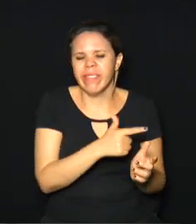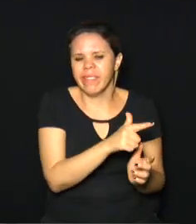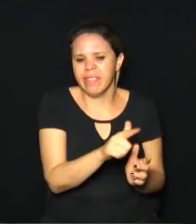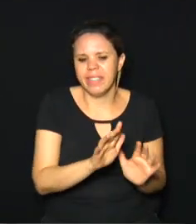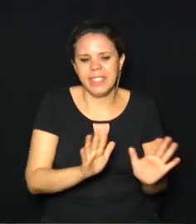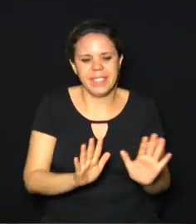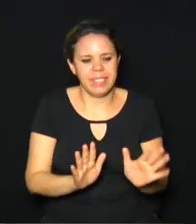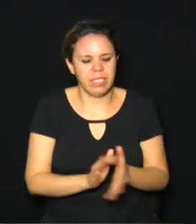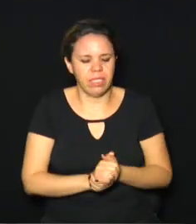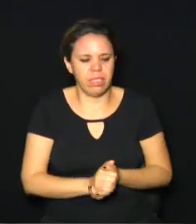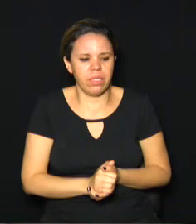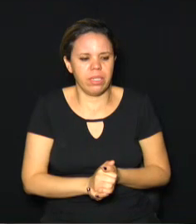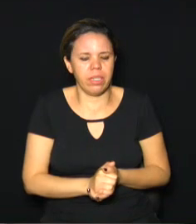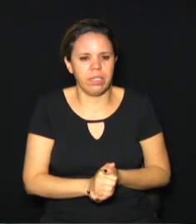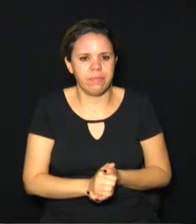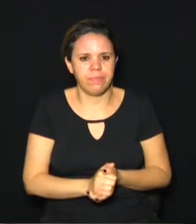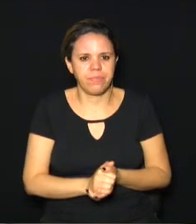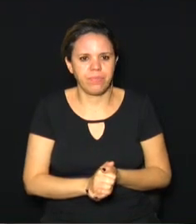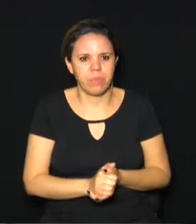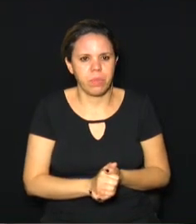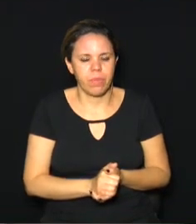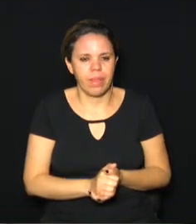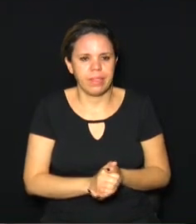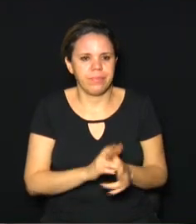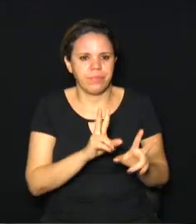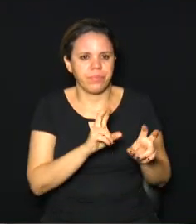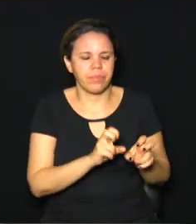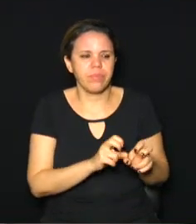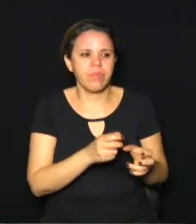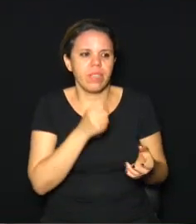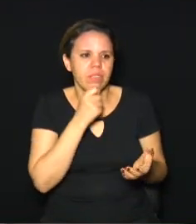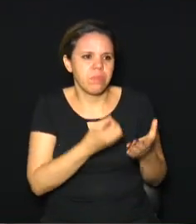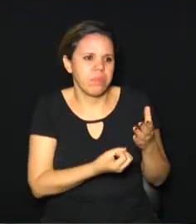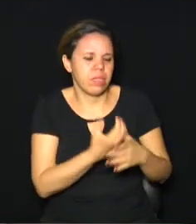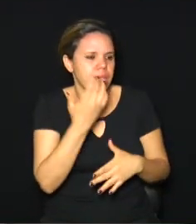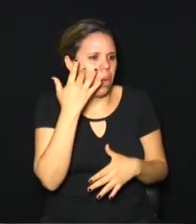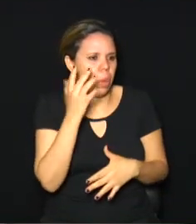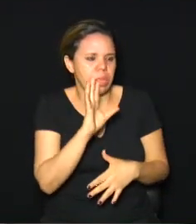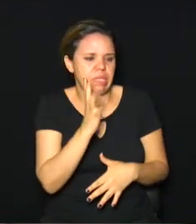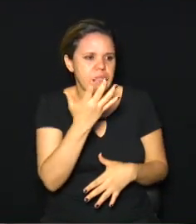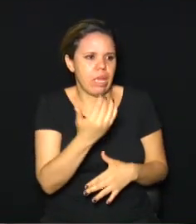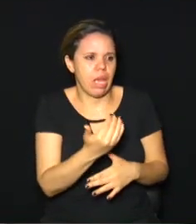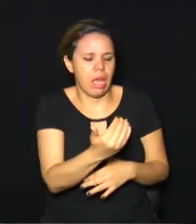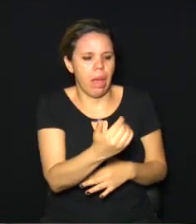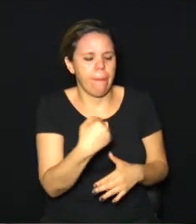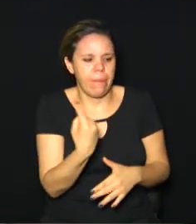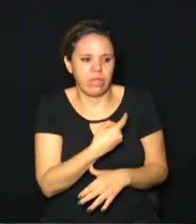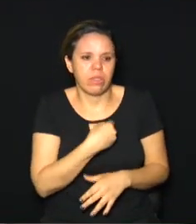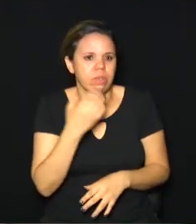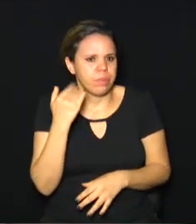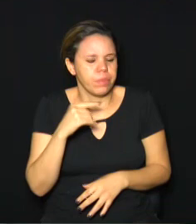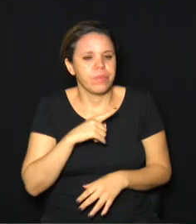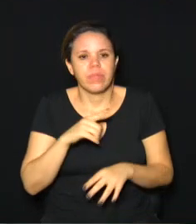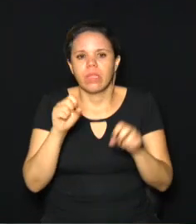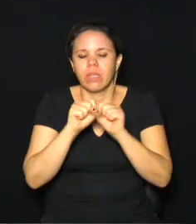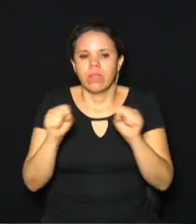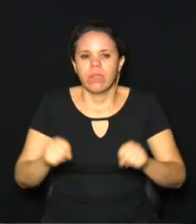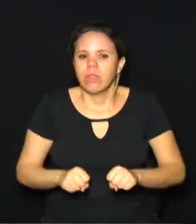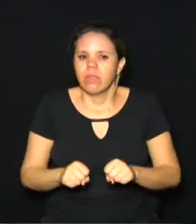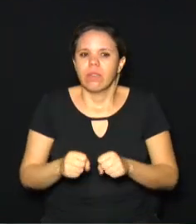existe, a questão não era previsível, né, e tudo mais, mas nós sabemos que nós temos um sistema